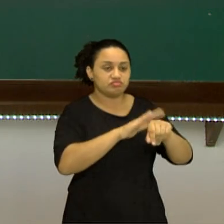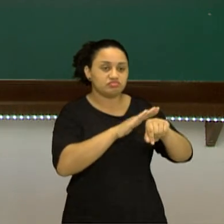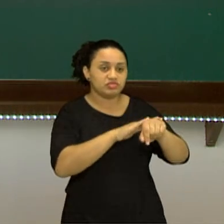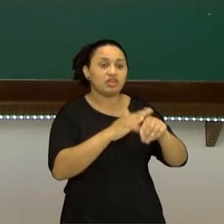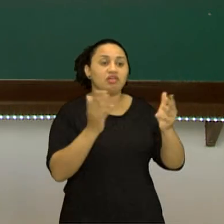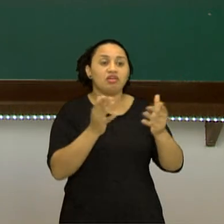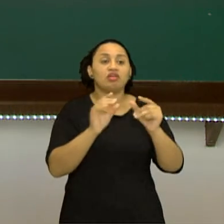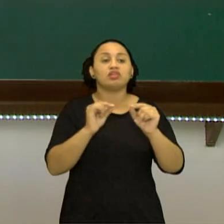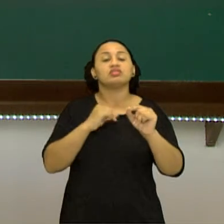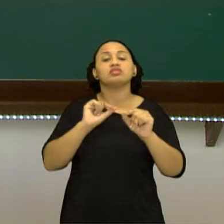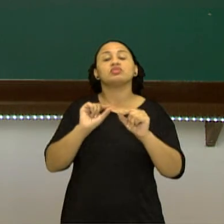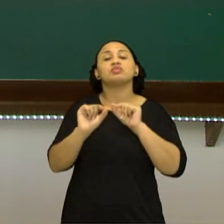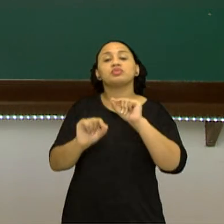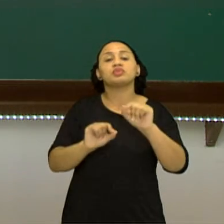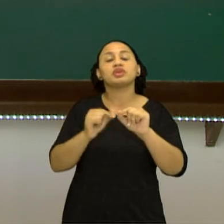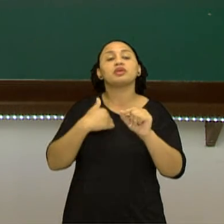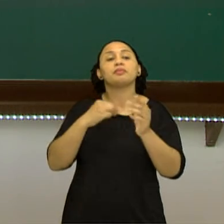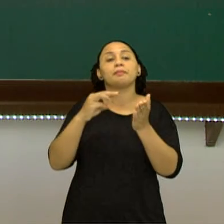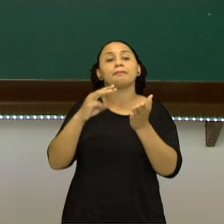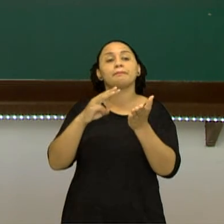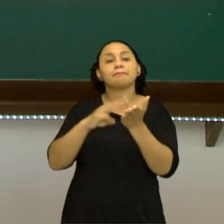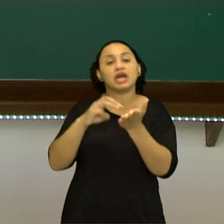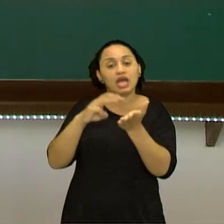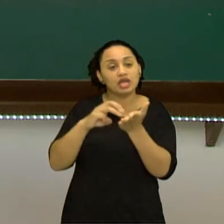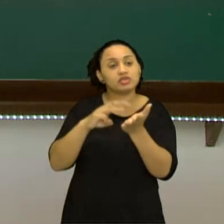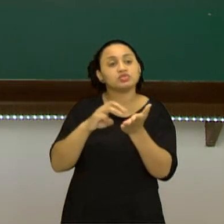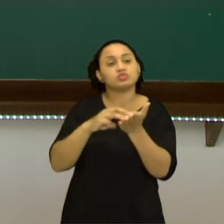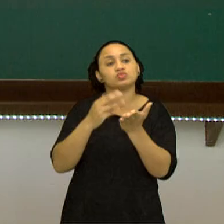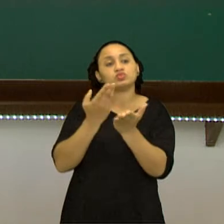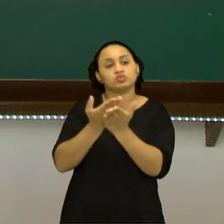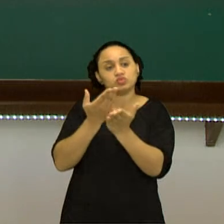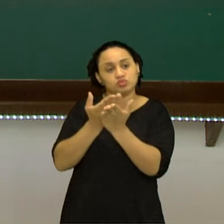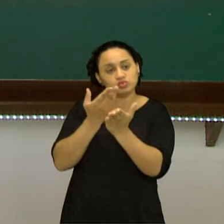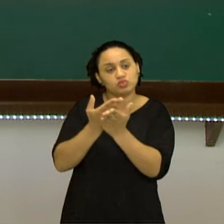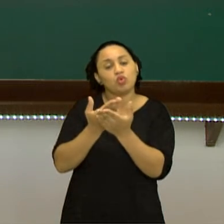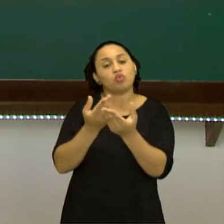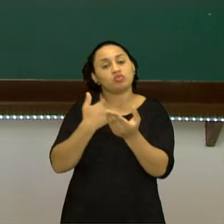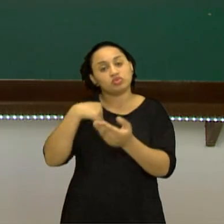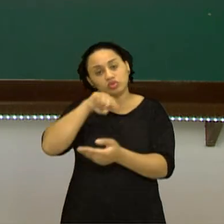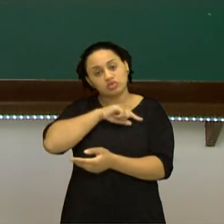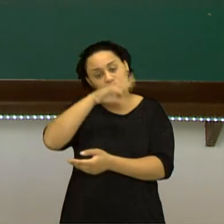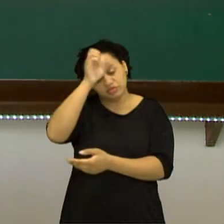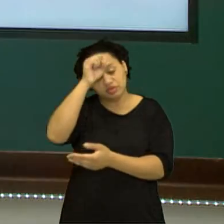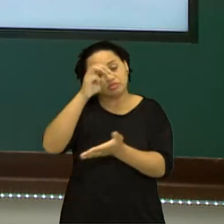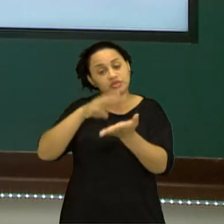vamos aí trabalhar métodos de estudo, né? Vamos aprender um pouquinho sobre